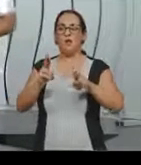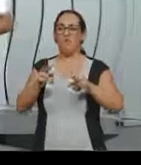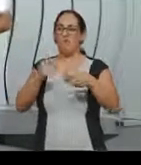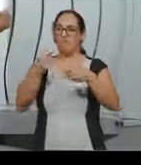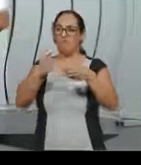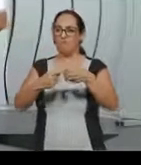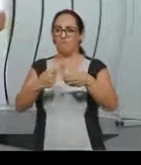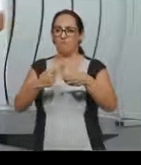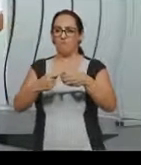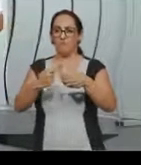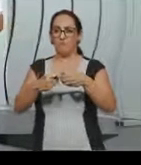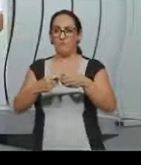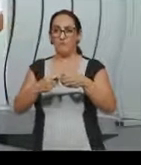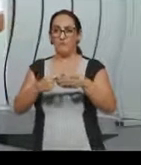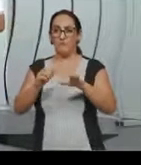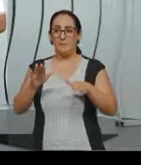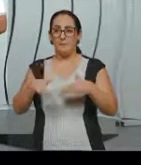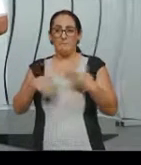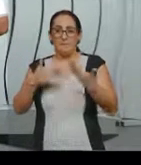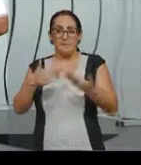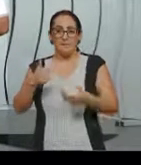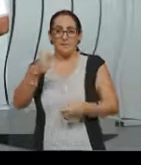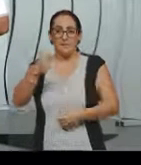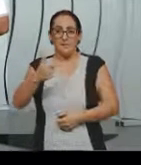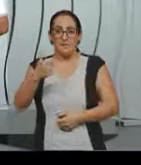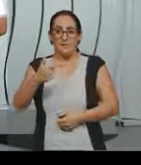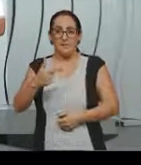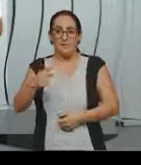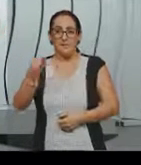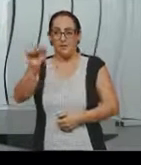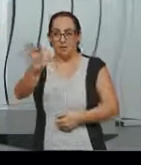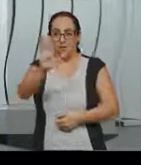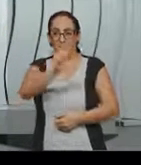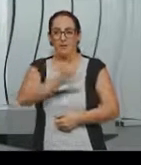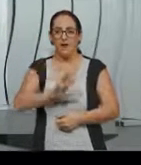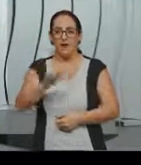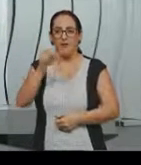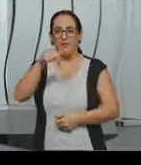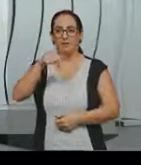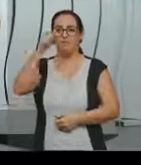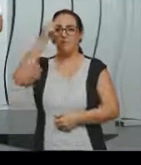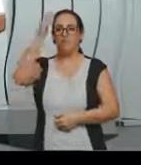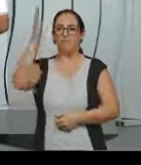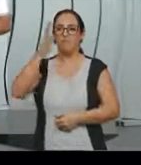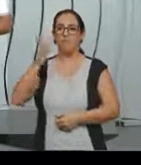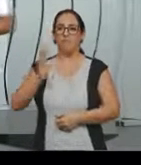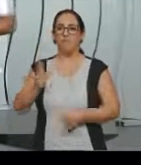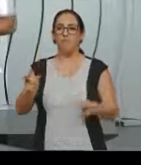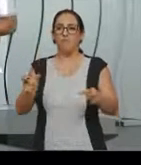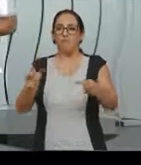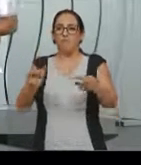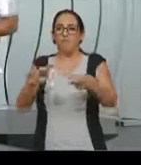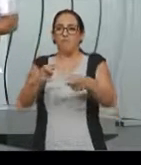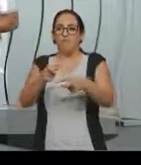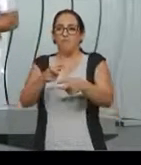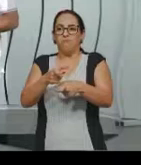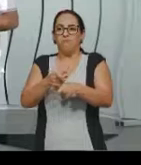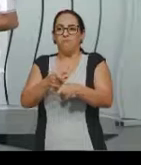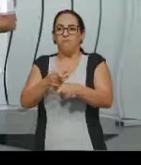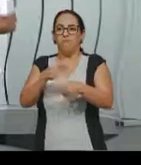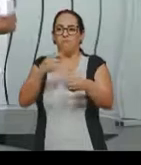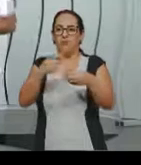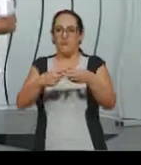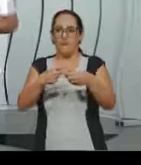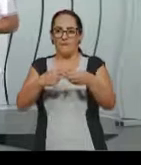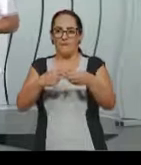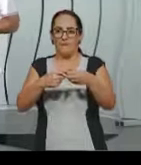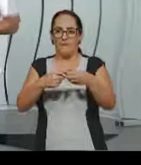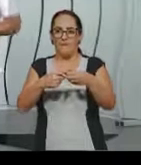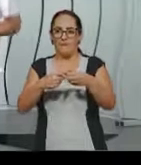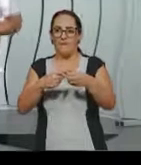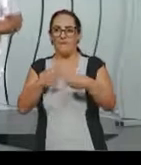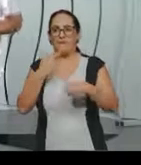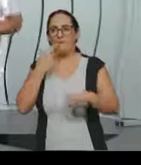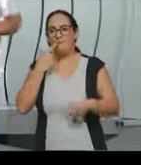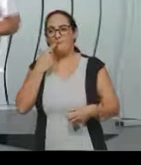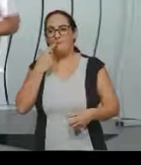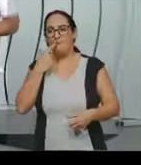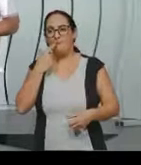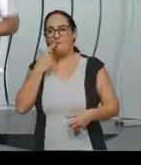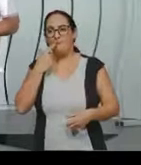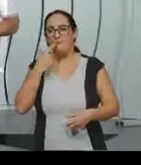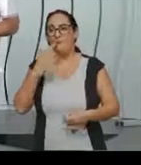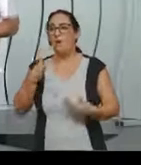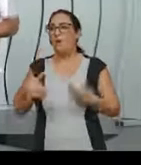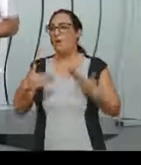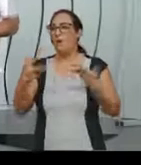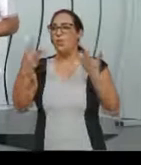urbanização. É a segunda área no Brasil com menor índice de urbanização. Então, o que acontece? Foi